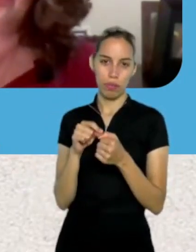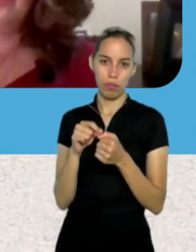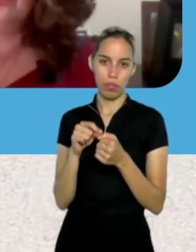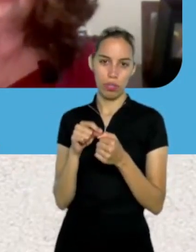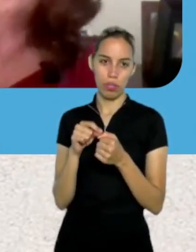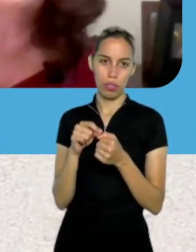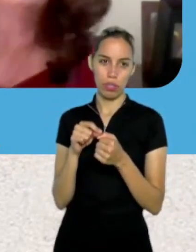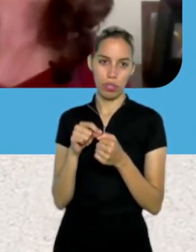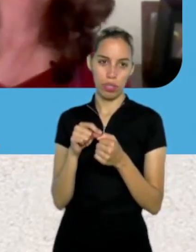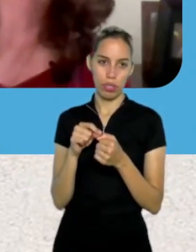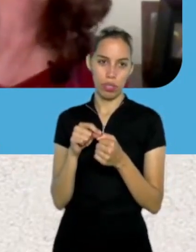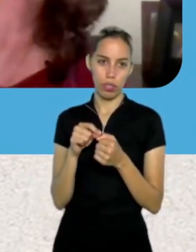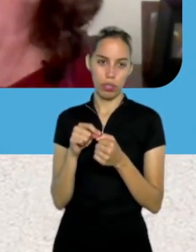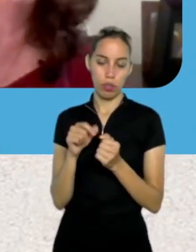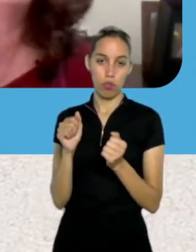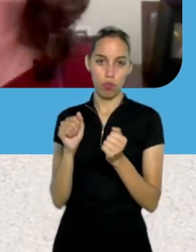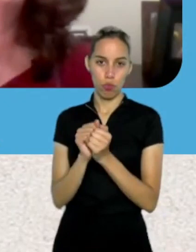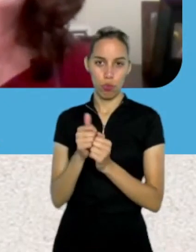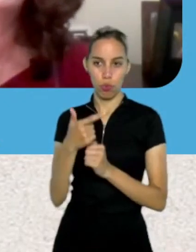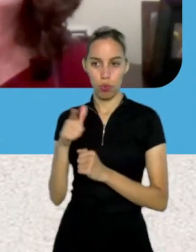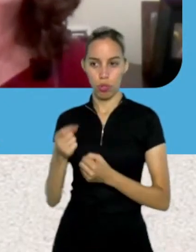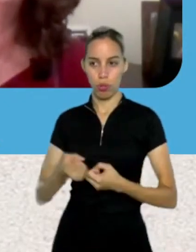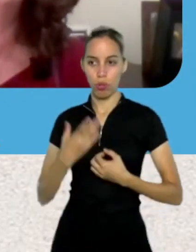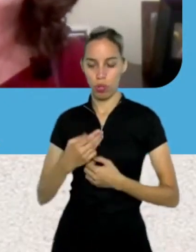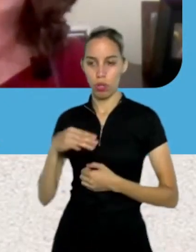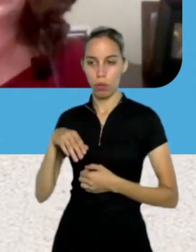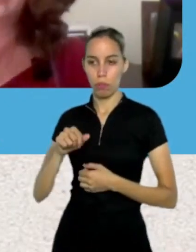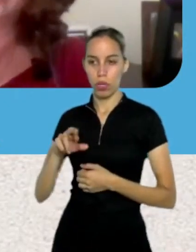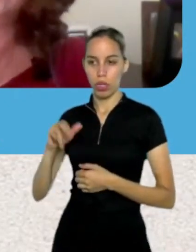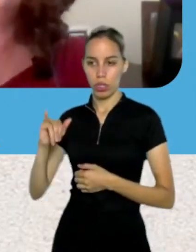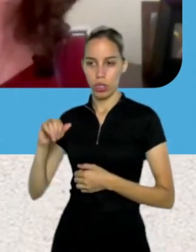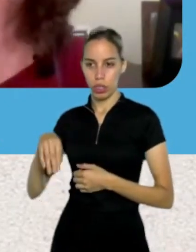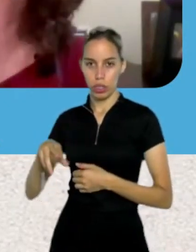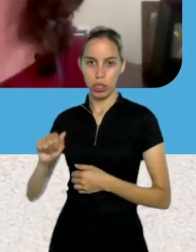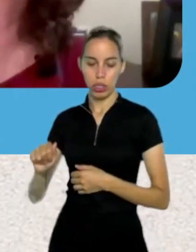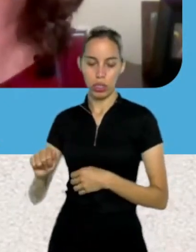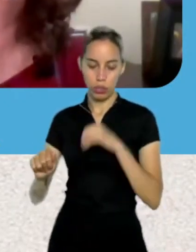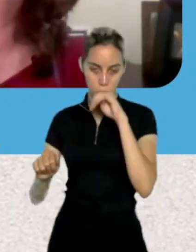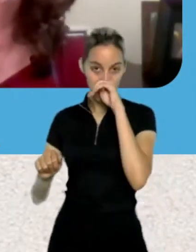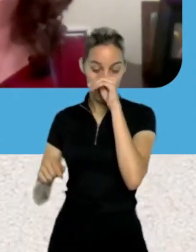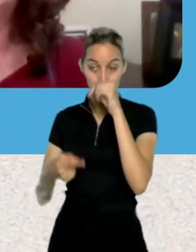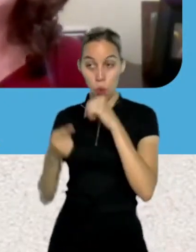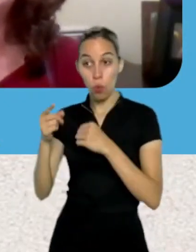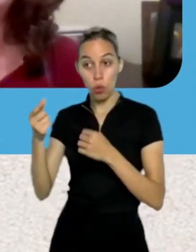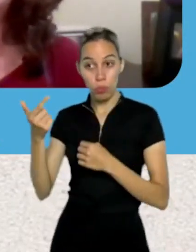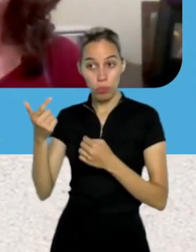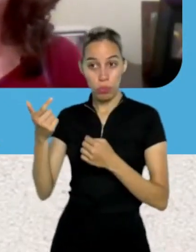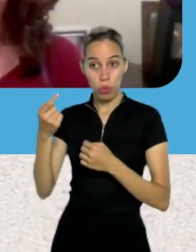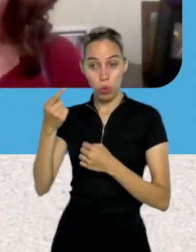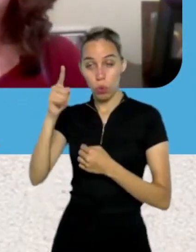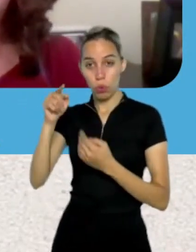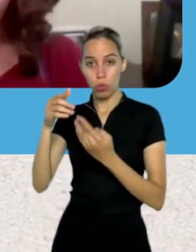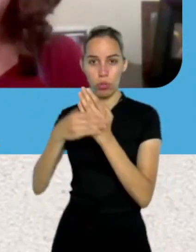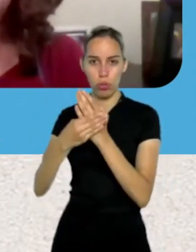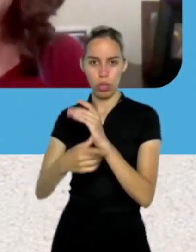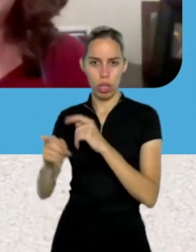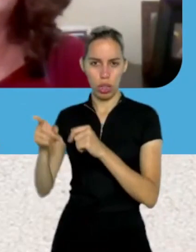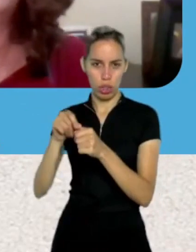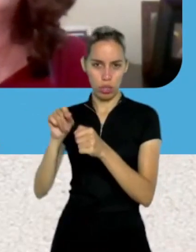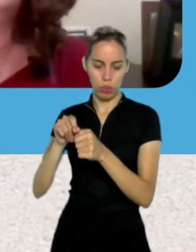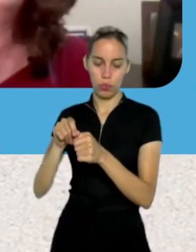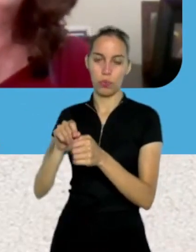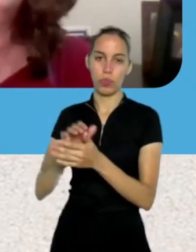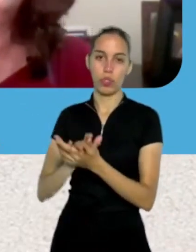com um poema do livro da Marina Colasanti, o último livro que ela publicou de poemas, né? Tão Longa Vida,